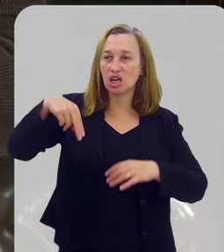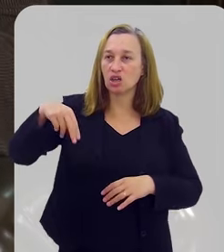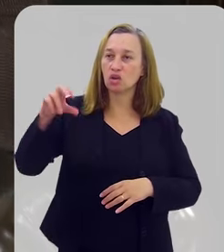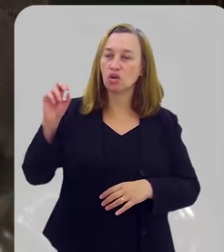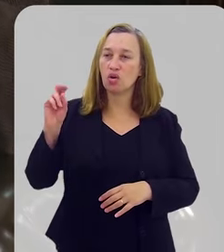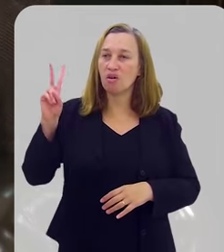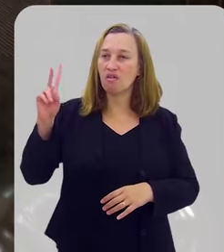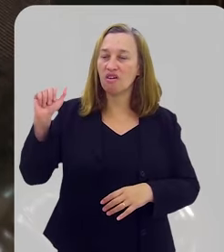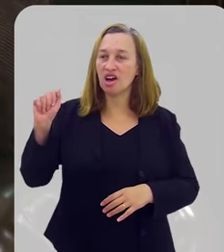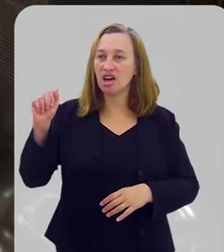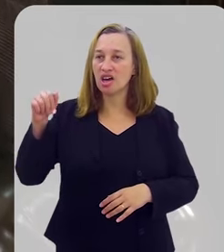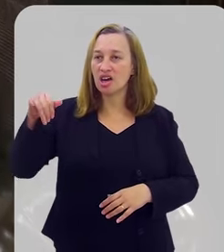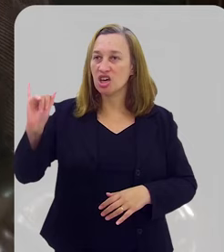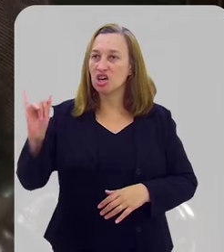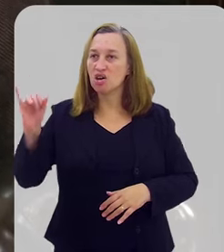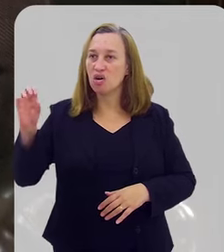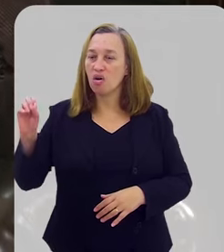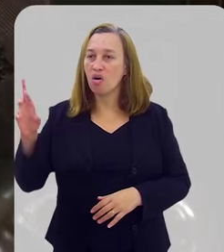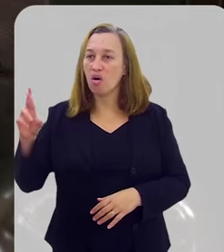E essa mulher, ela